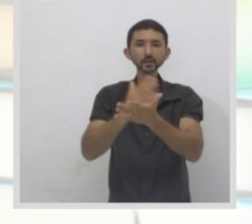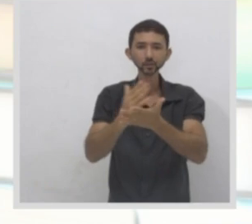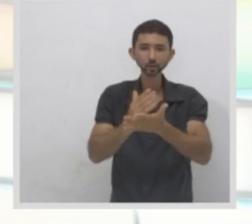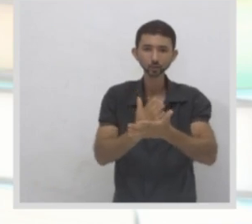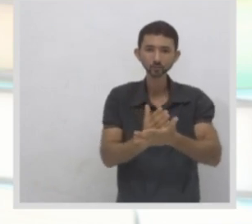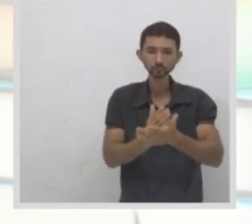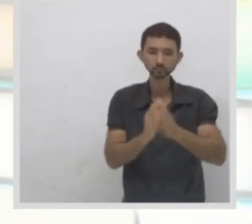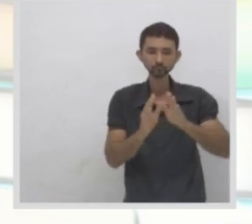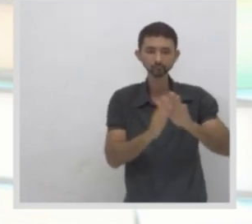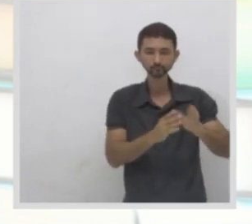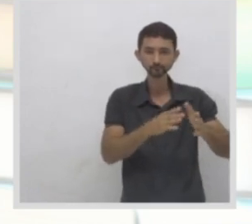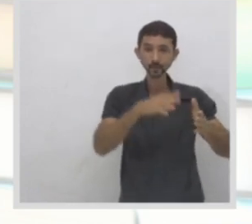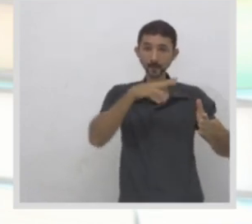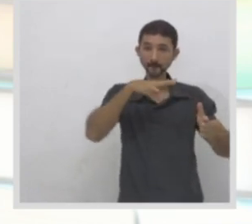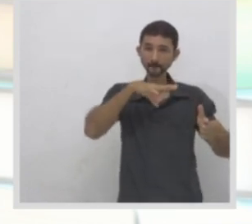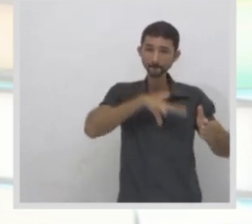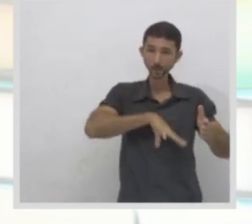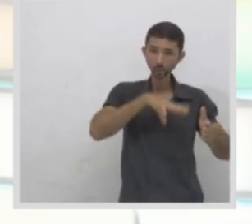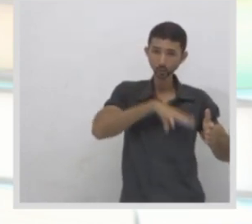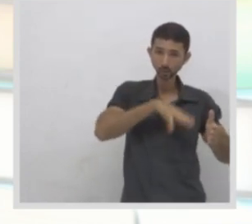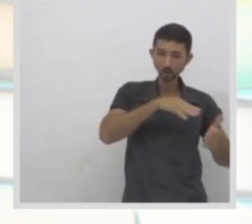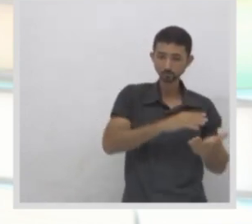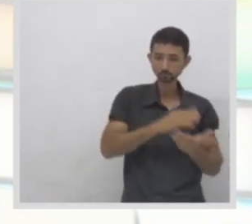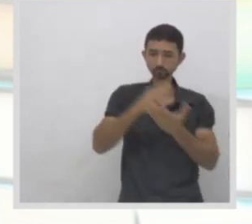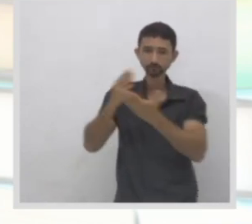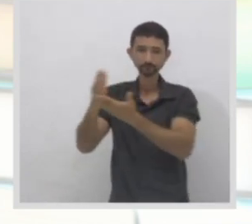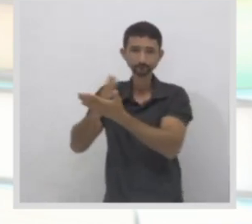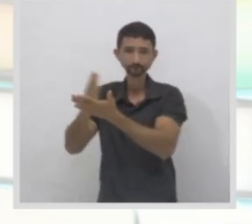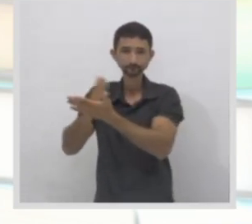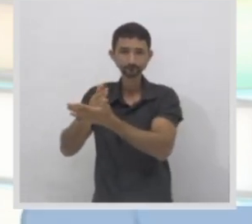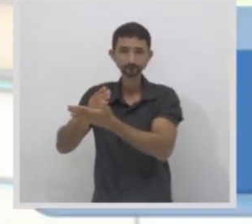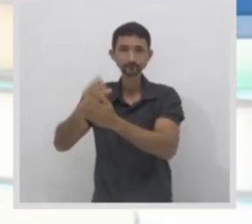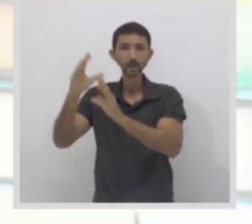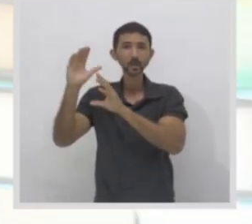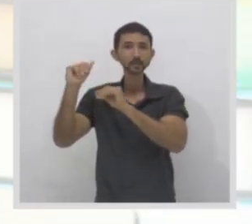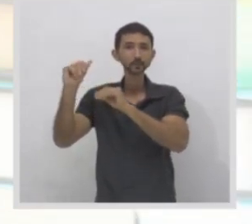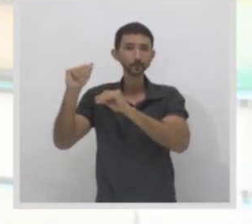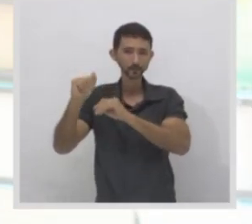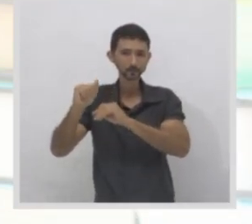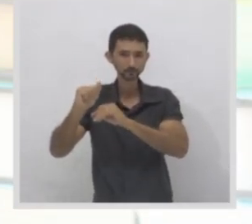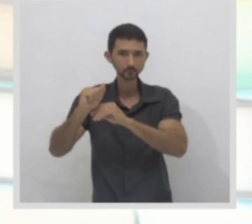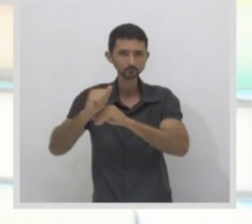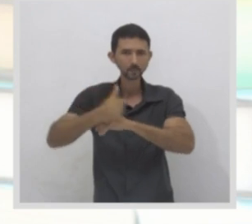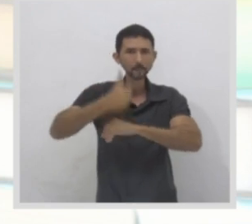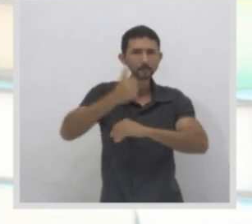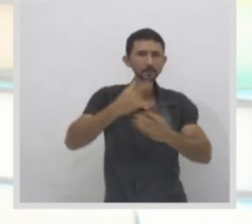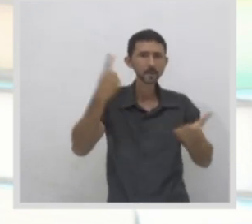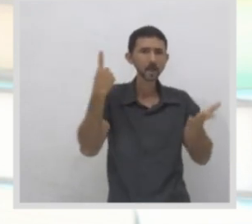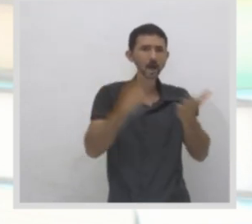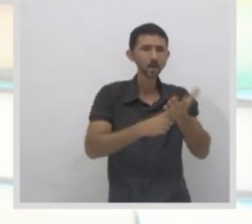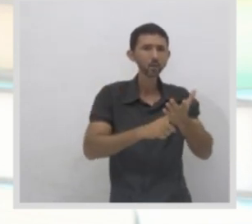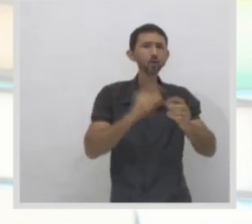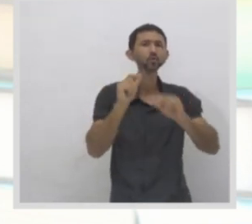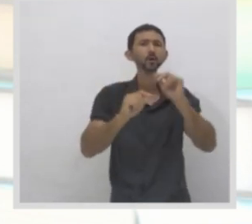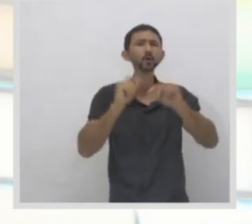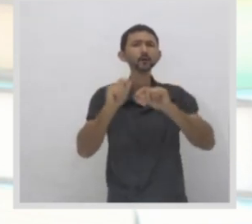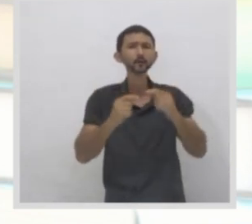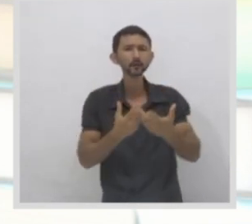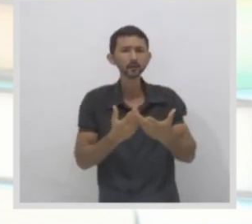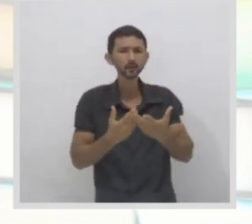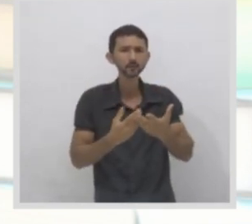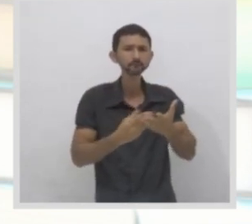Espanha. E o acordo que dividiu esse mundo foi o Tratado de Tordesilhas. Né? Ele foi a primeira